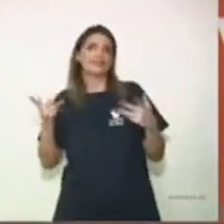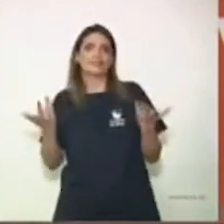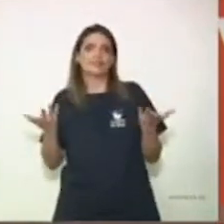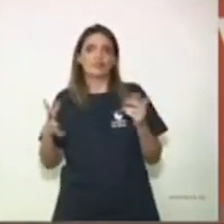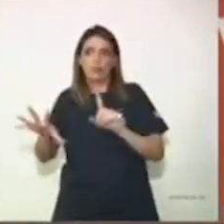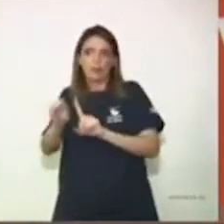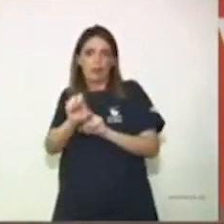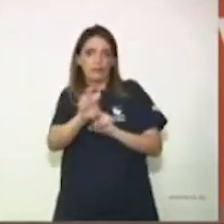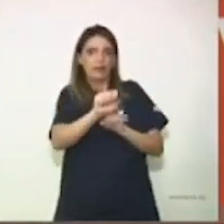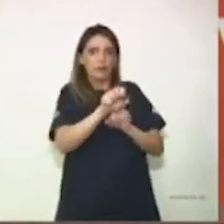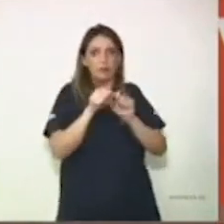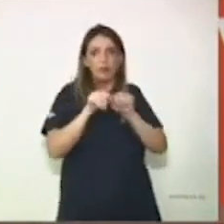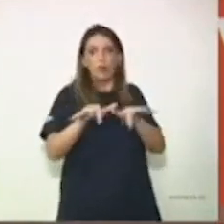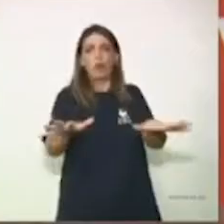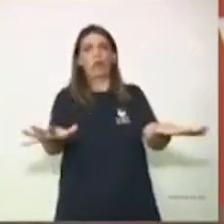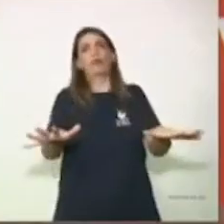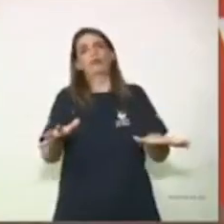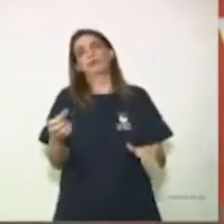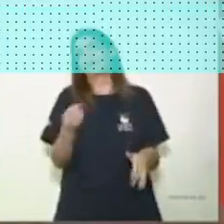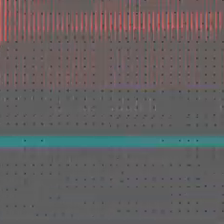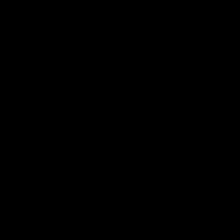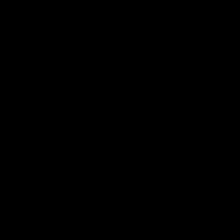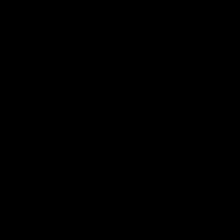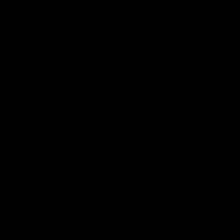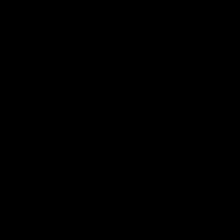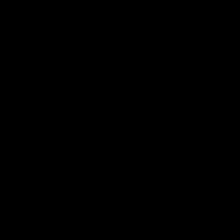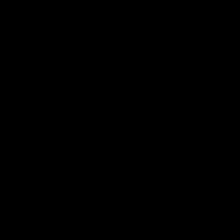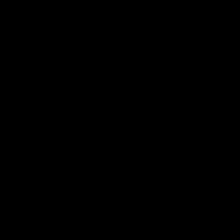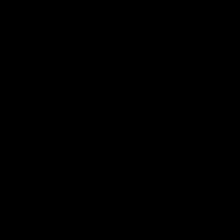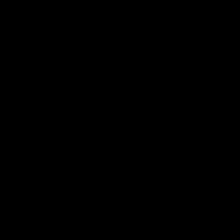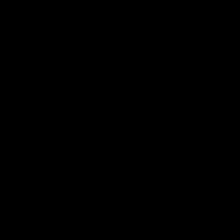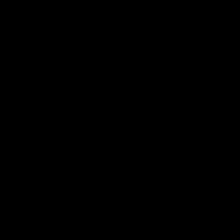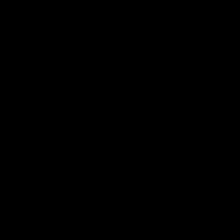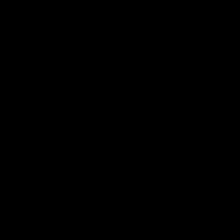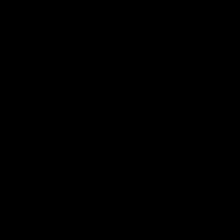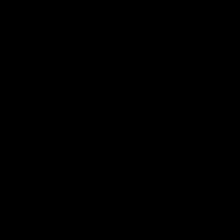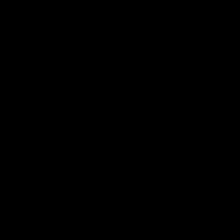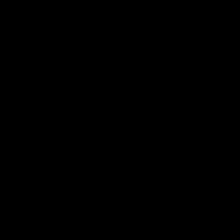impacto na transmissibilidade de novos casos no município normal